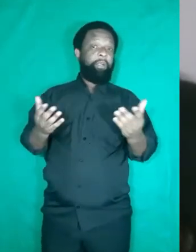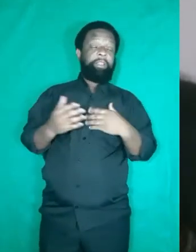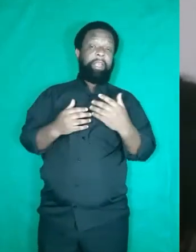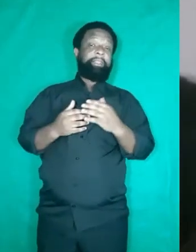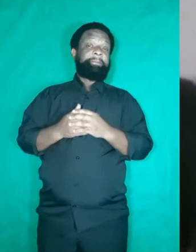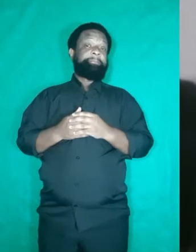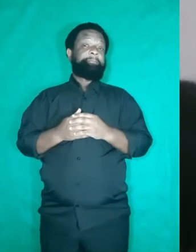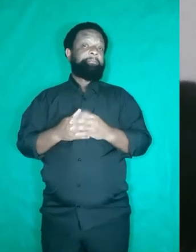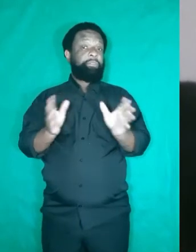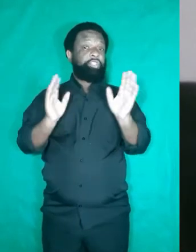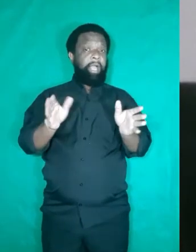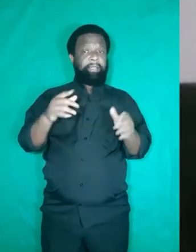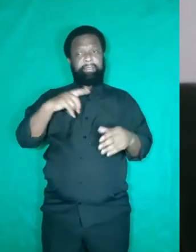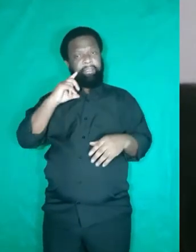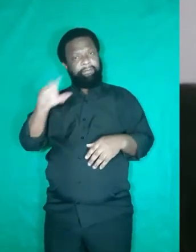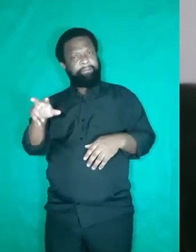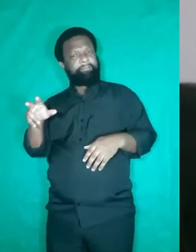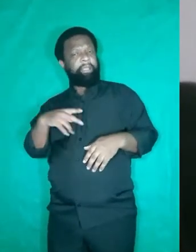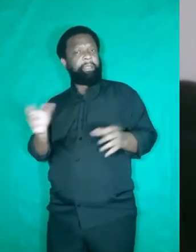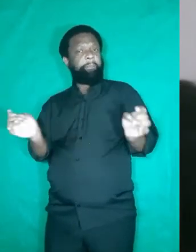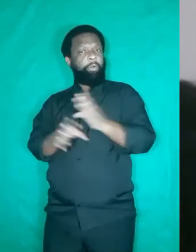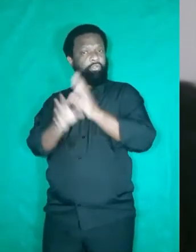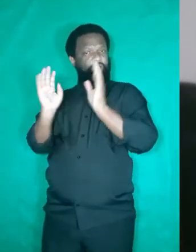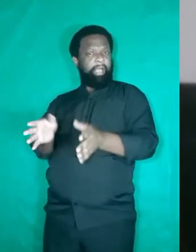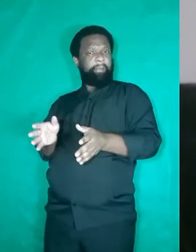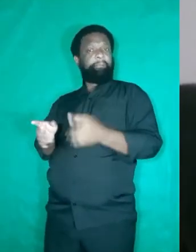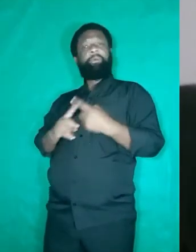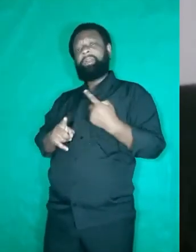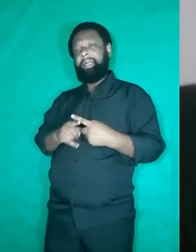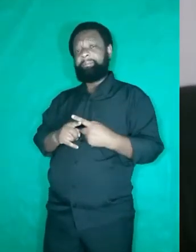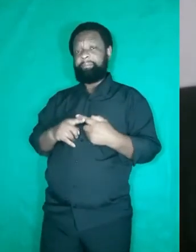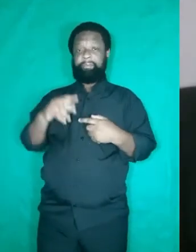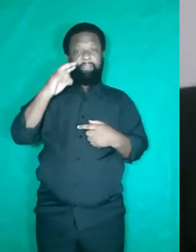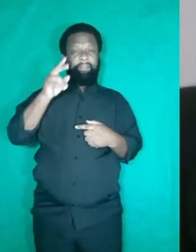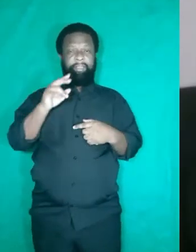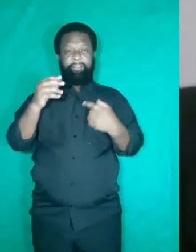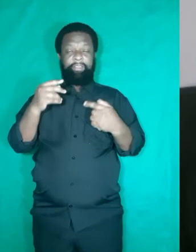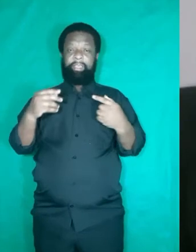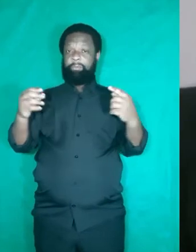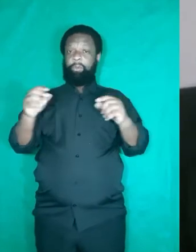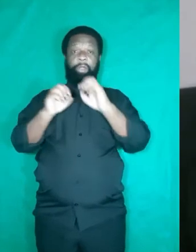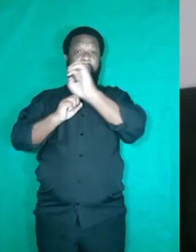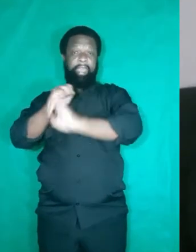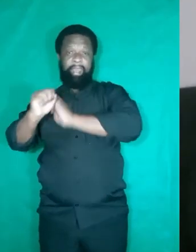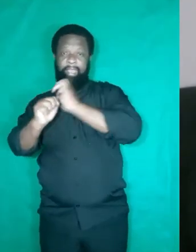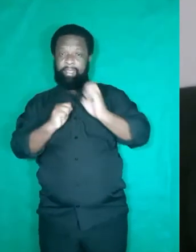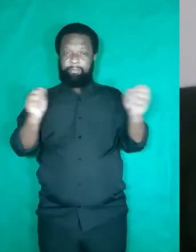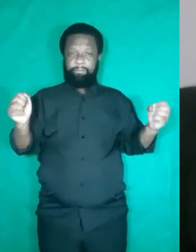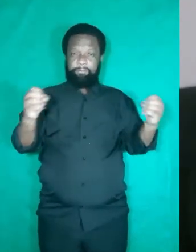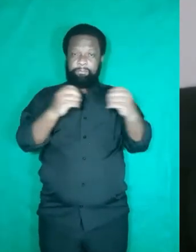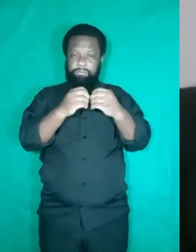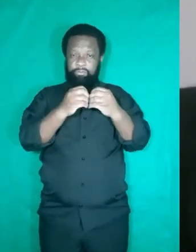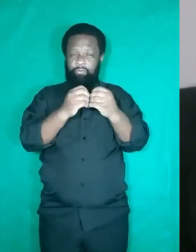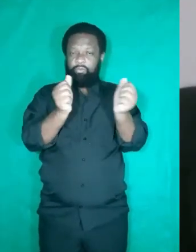a molécula. Por que eu já coloquei ela dessa maneira? Bom, eu vou aproximar esses 2 elétrons aqui para